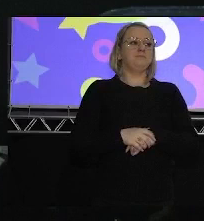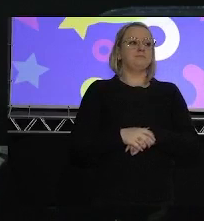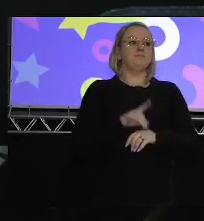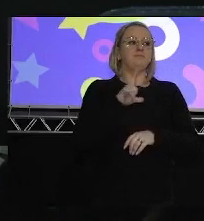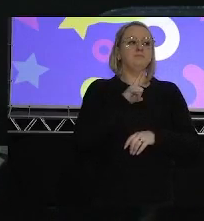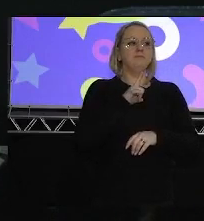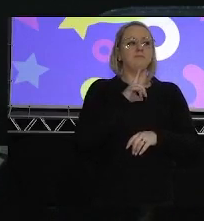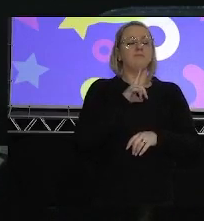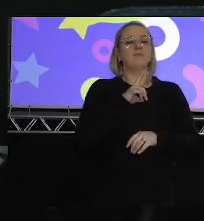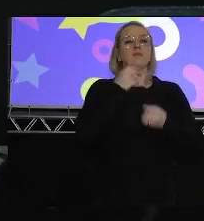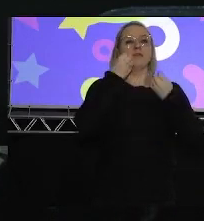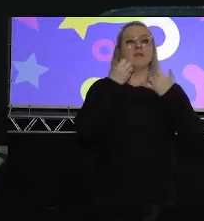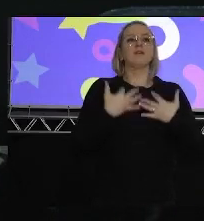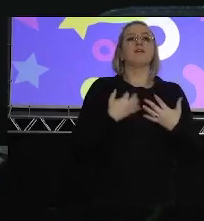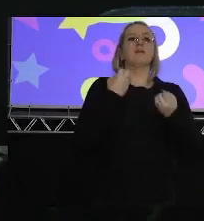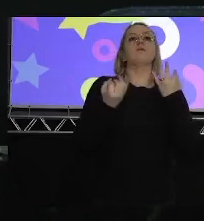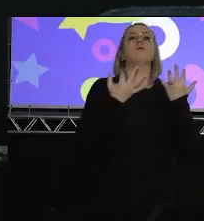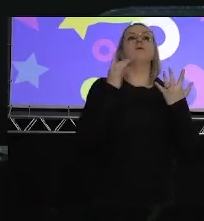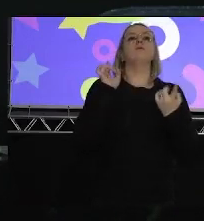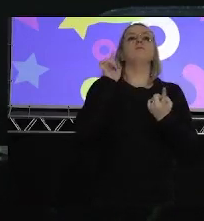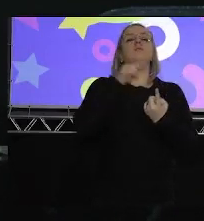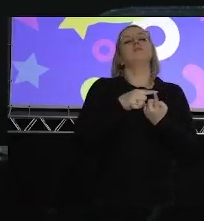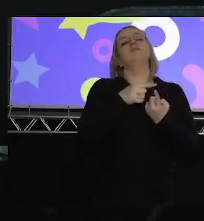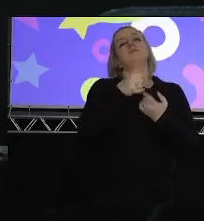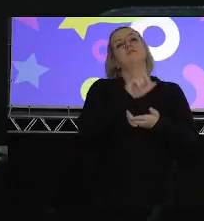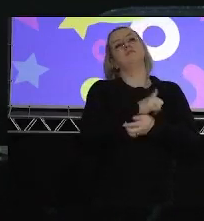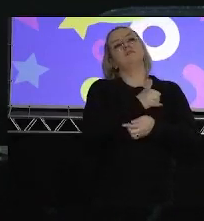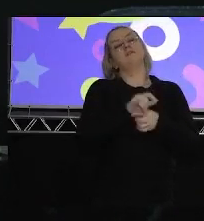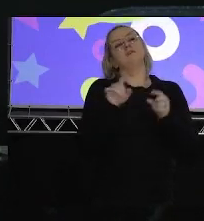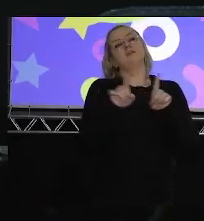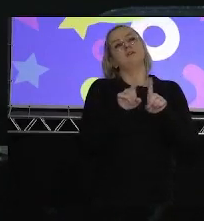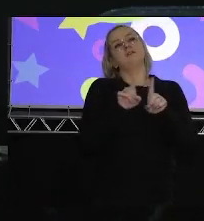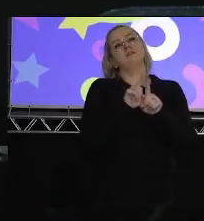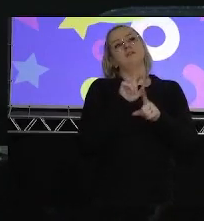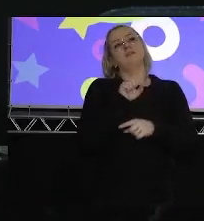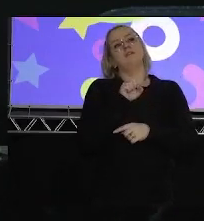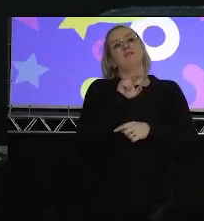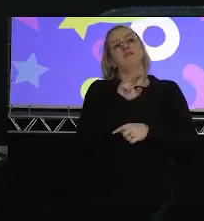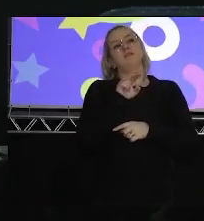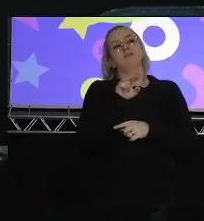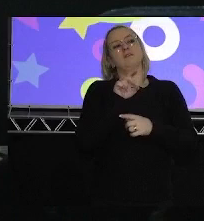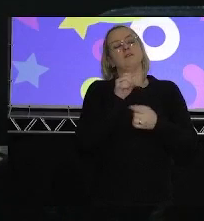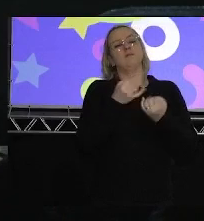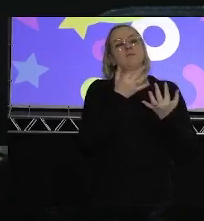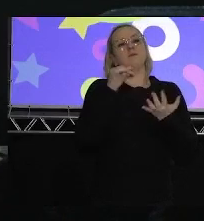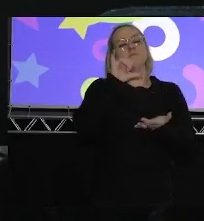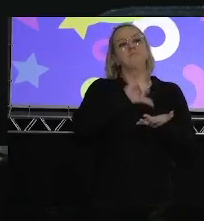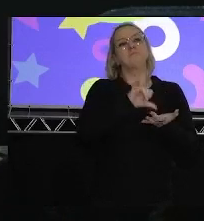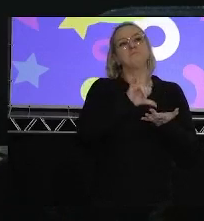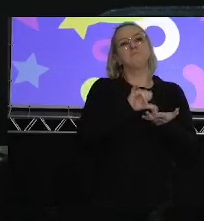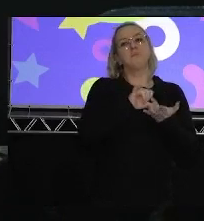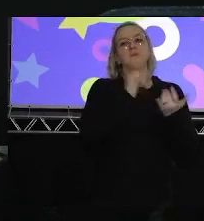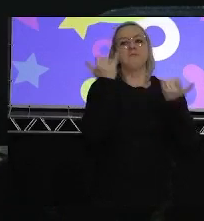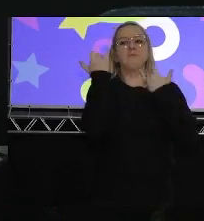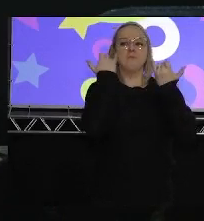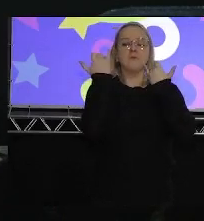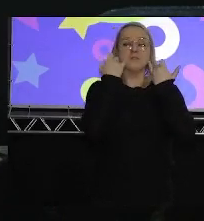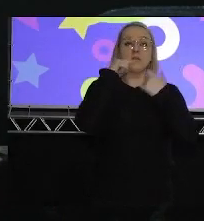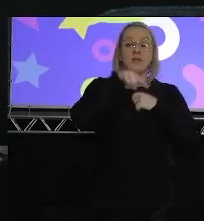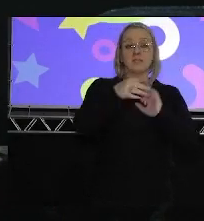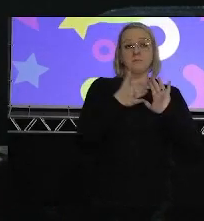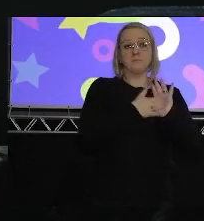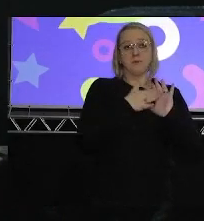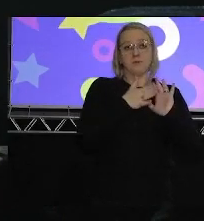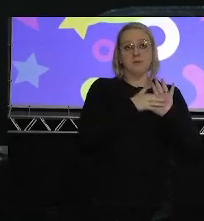tem que descrever que objetivo estratégico, que key result, ou que seja, que KPI, não importa, que aquela